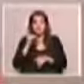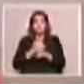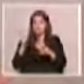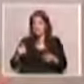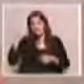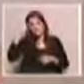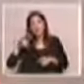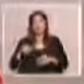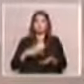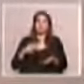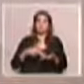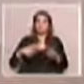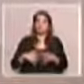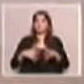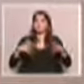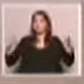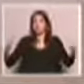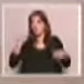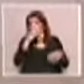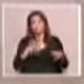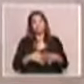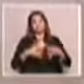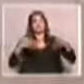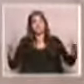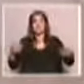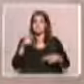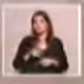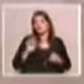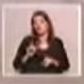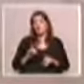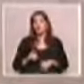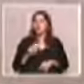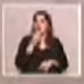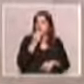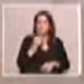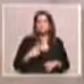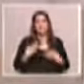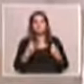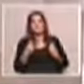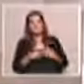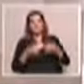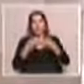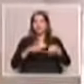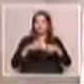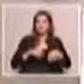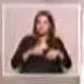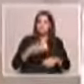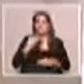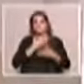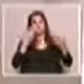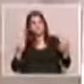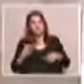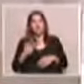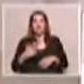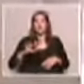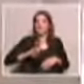que ela cresça. E aqui não, estamos a falar numa utilização. São alimentos que eu gosto muito, até para pôr ovos ao pequeno almoço e os